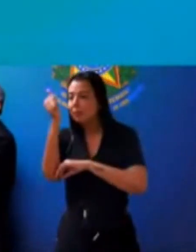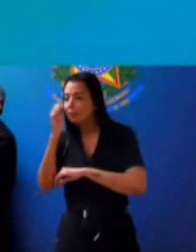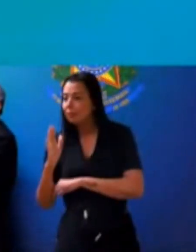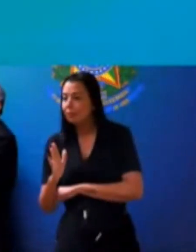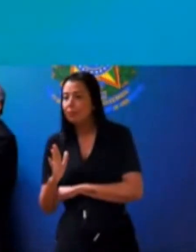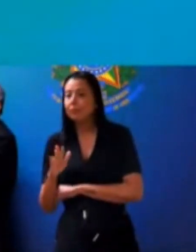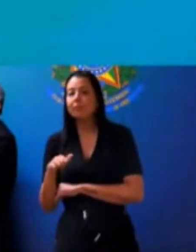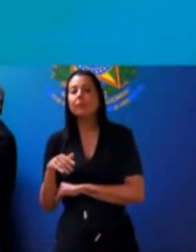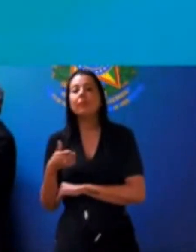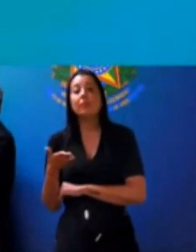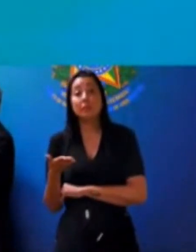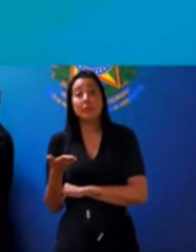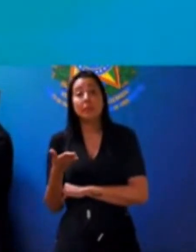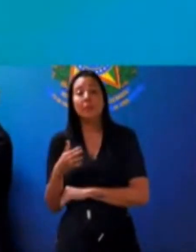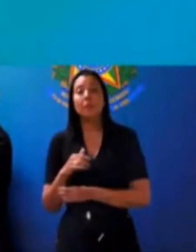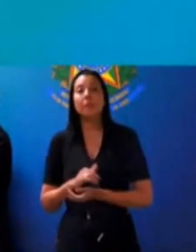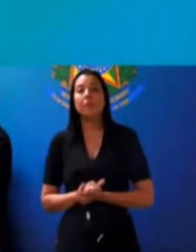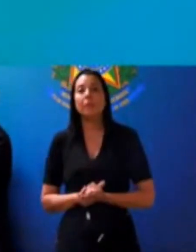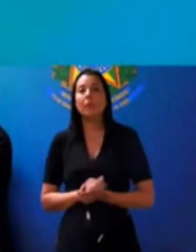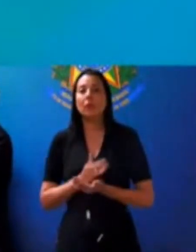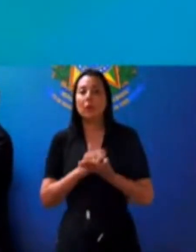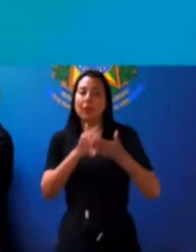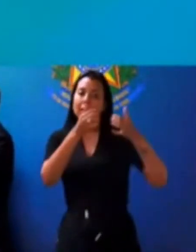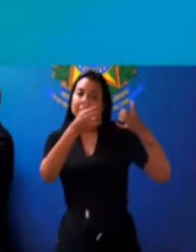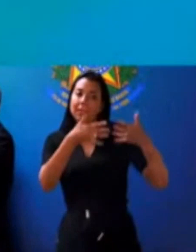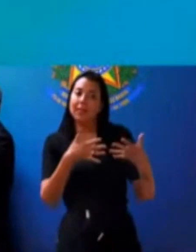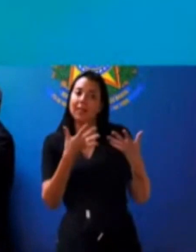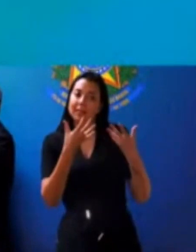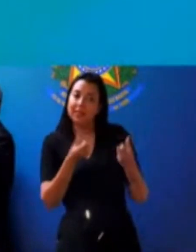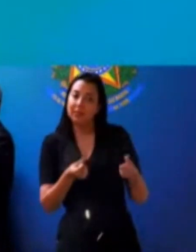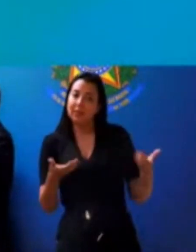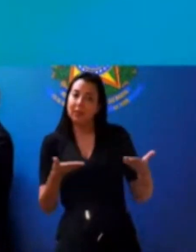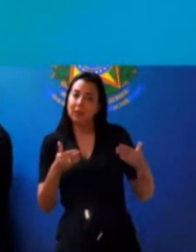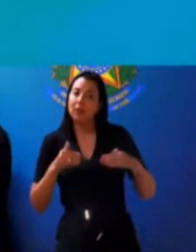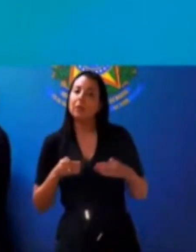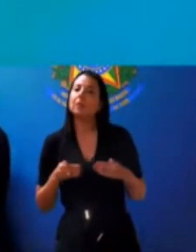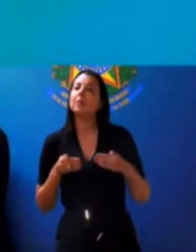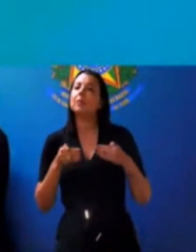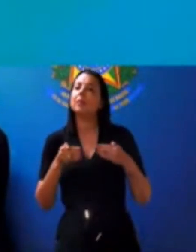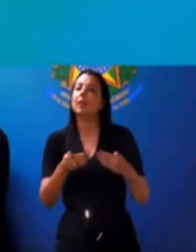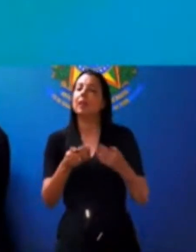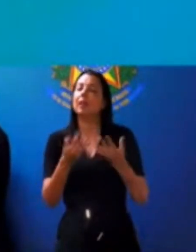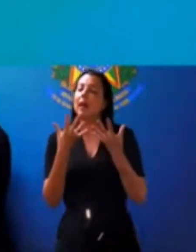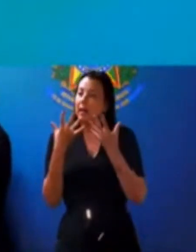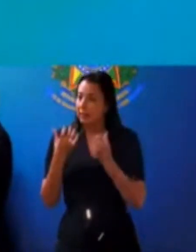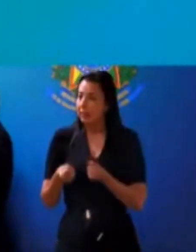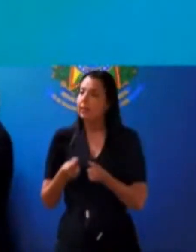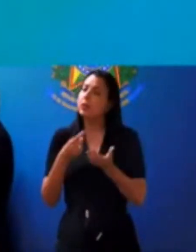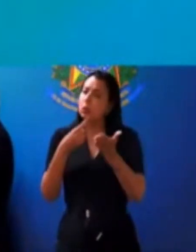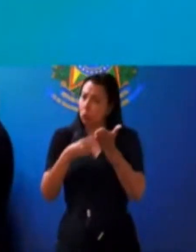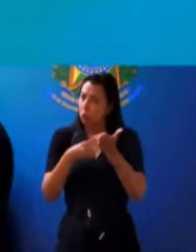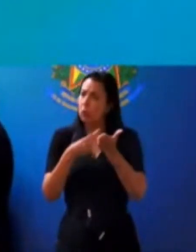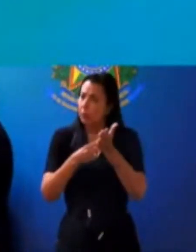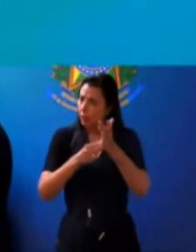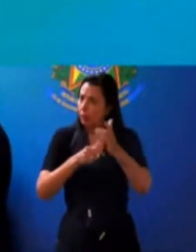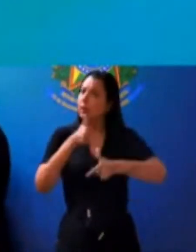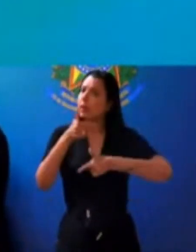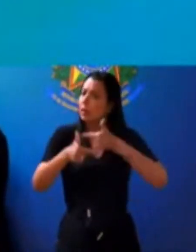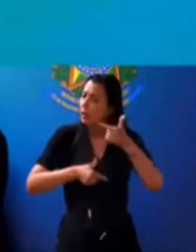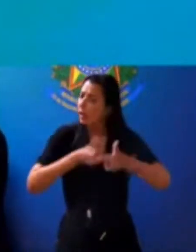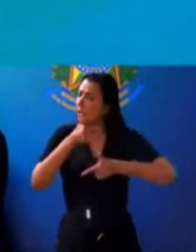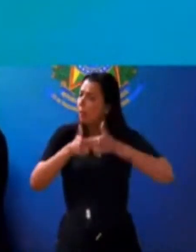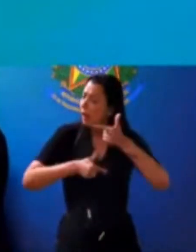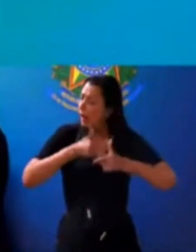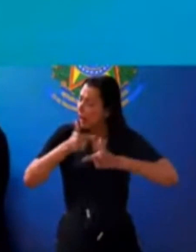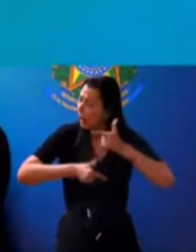No dia anterior começa dizendo que assumir esse Ministério abraço compromisso de trabalhar